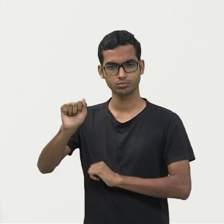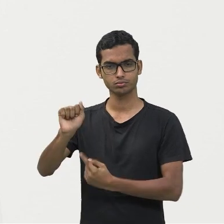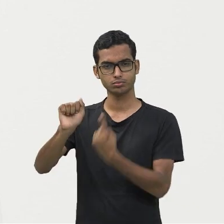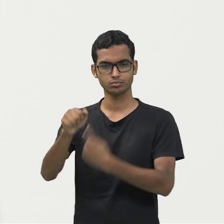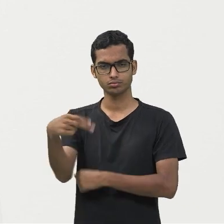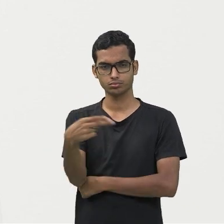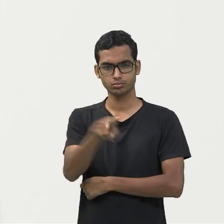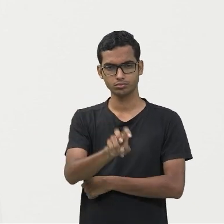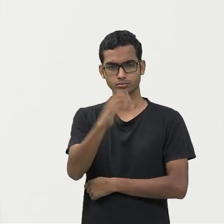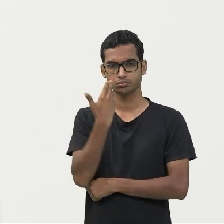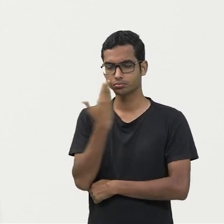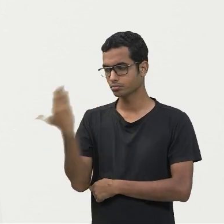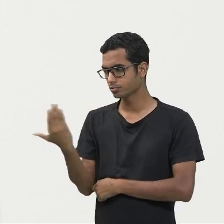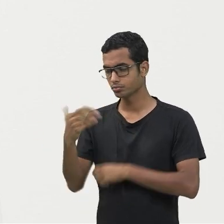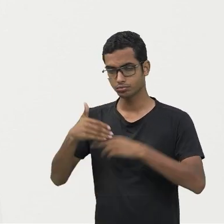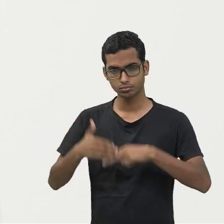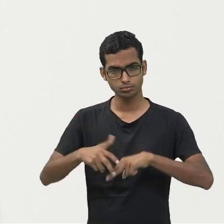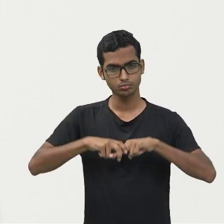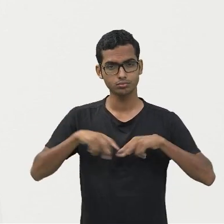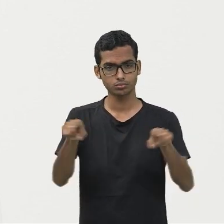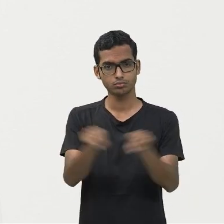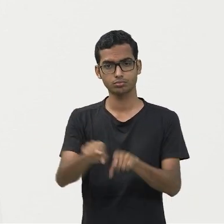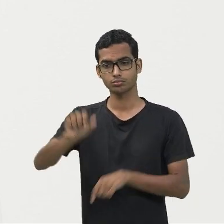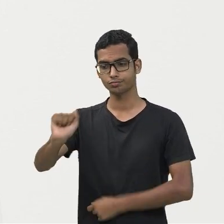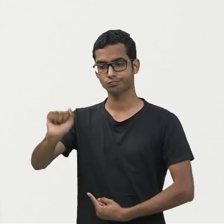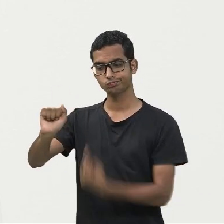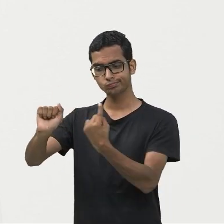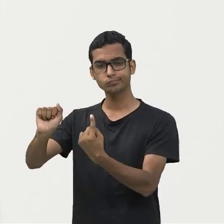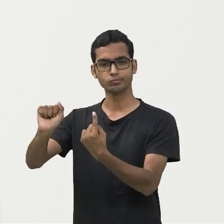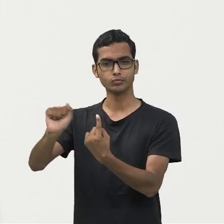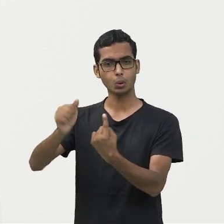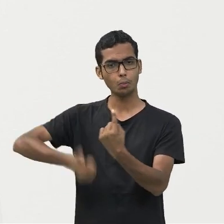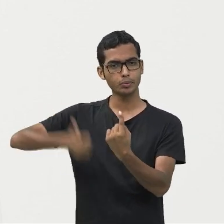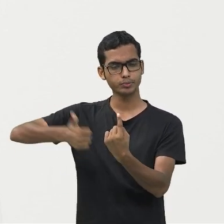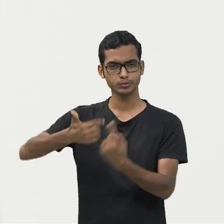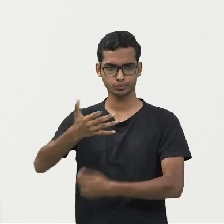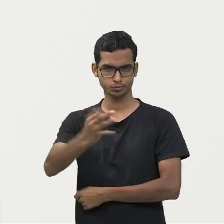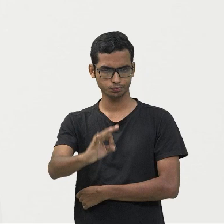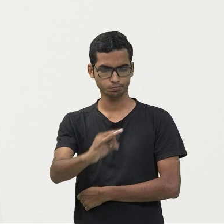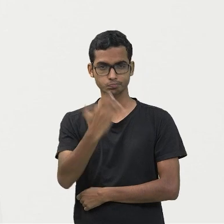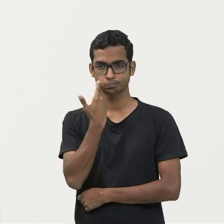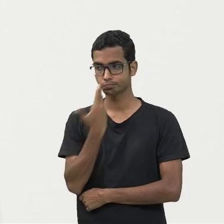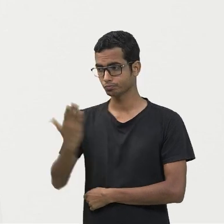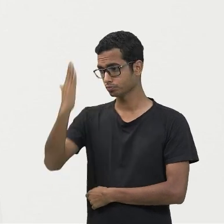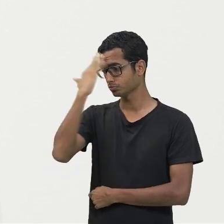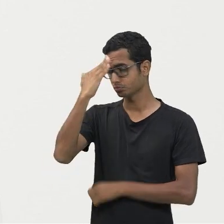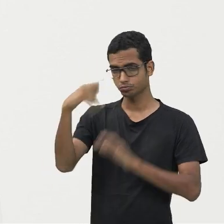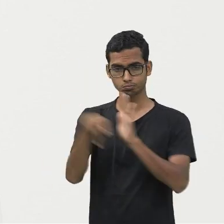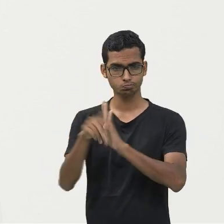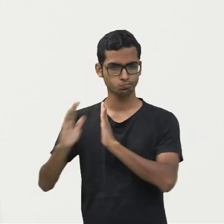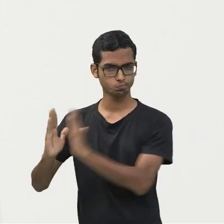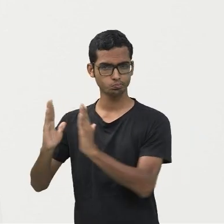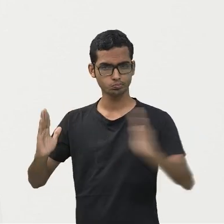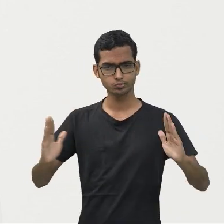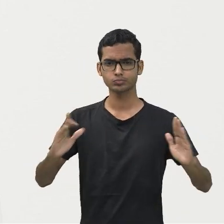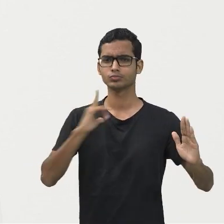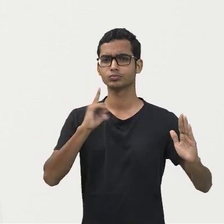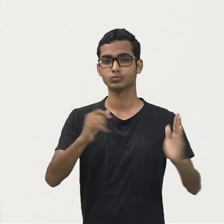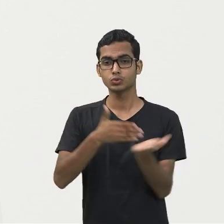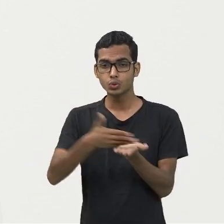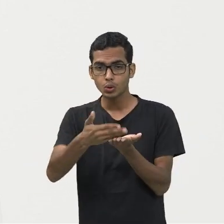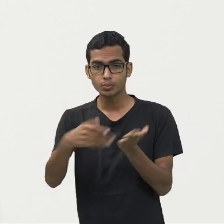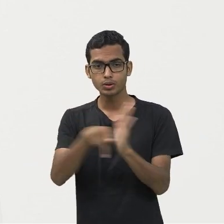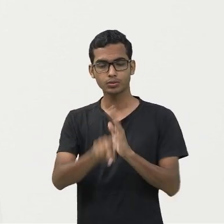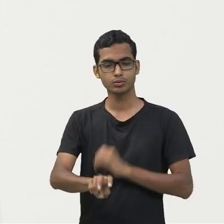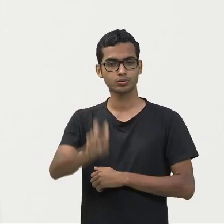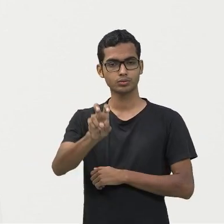número. Por quê? Porque ele é um A1, ele é meu primeiro termo. Tá? Então eu sei que essa minha sequência ela vai começar pelo